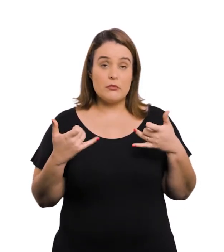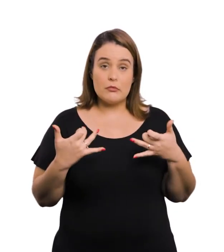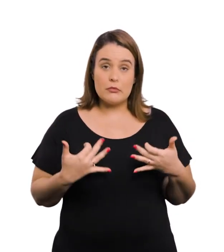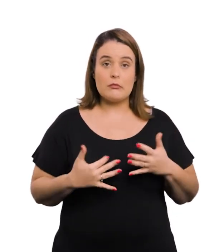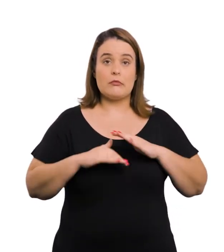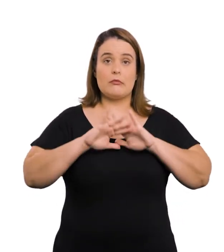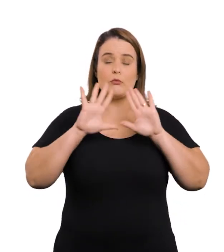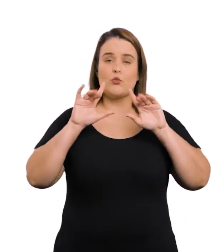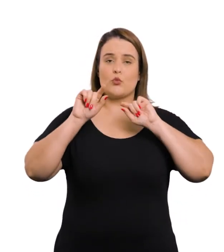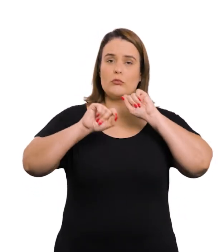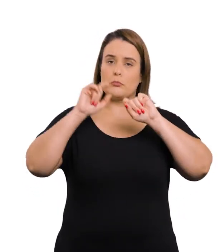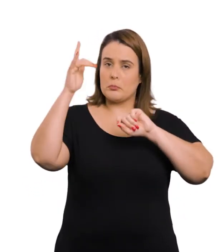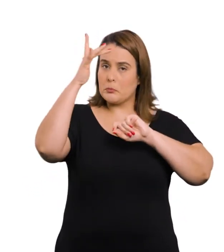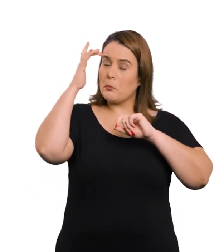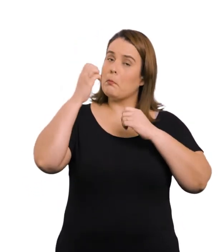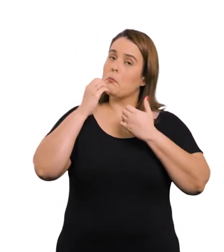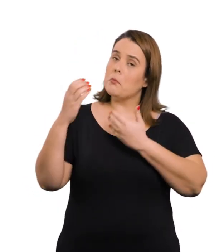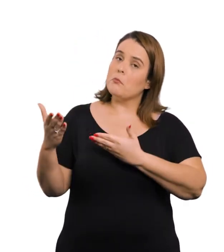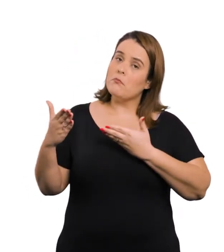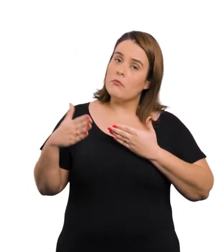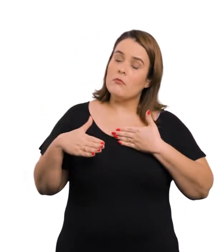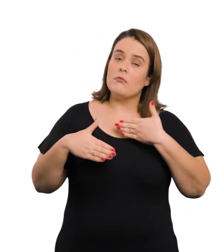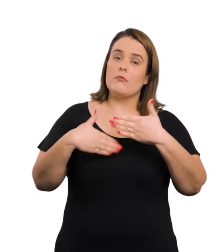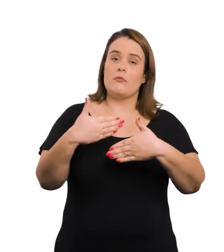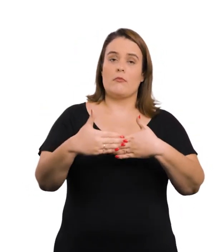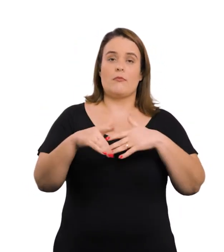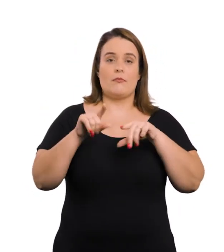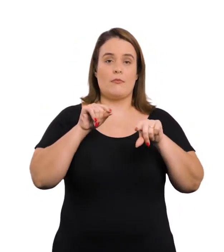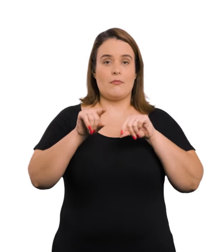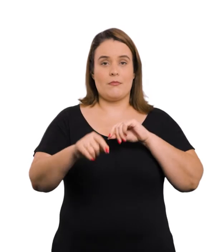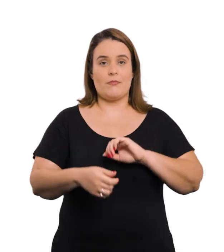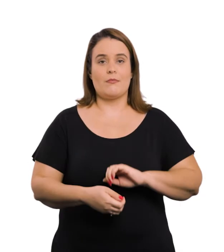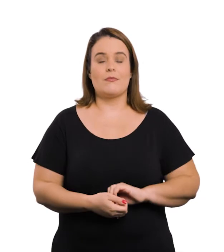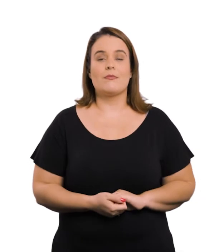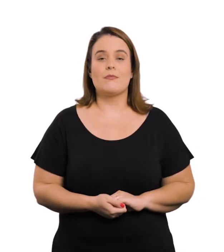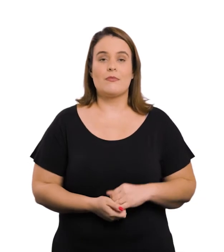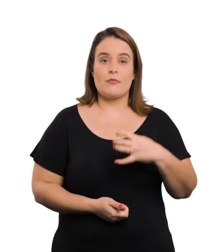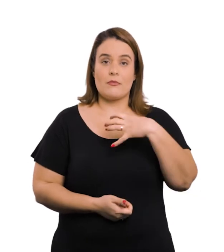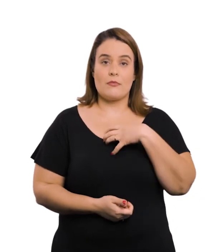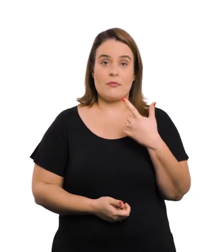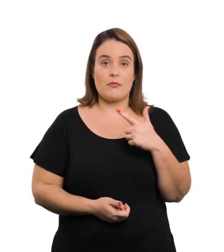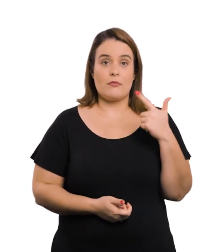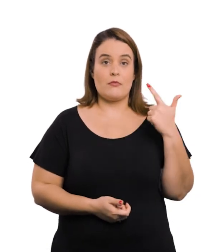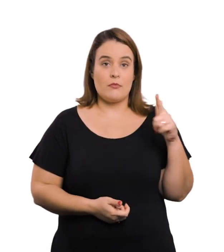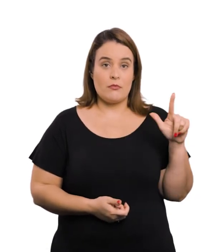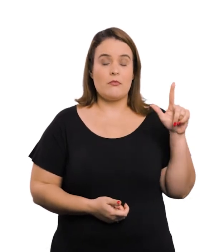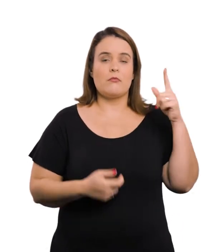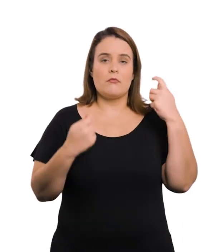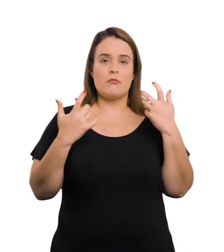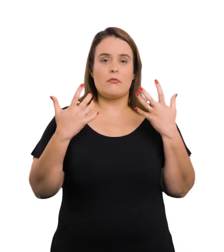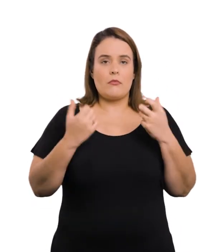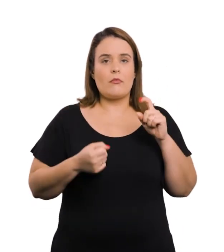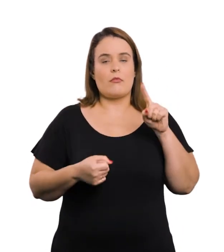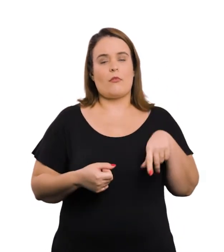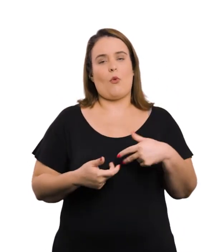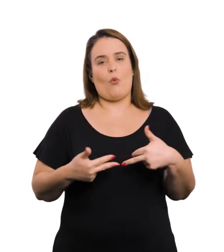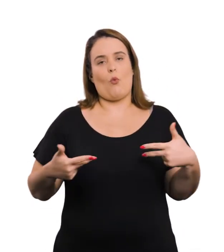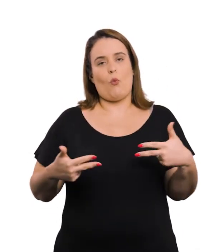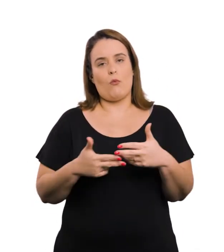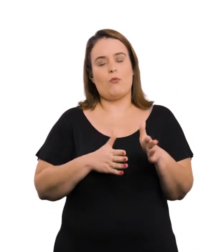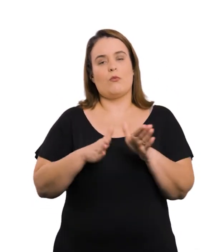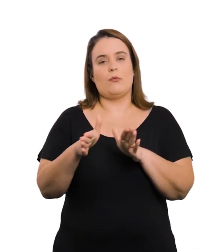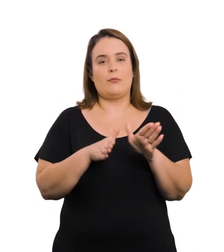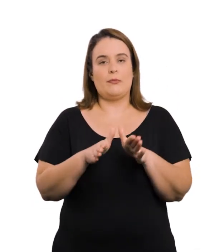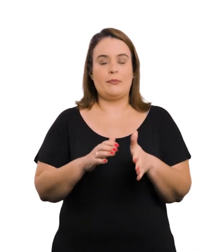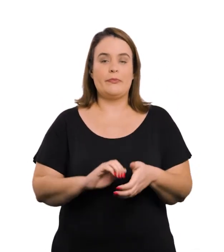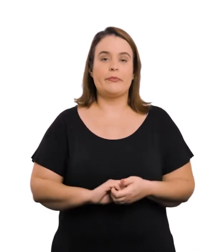que pessoas com deficiência são bem-vindas no processo seletivo. Outro aspecto a ser levado em conta são os